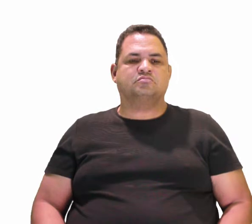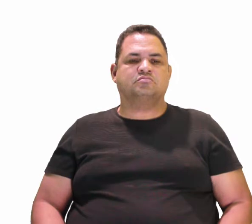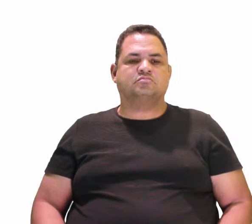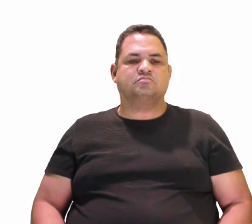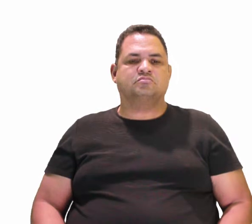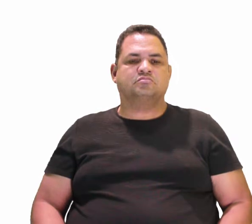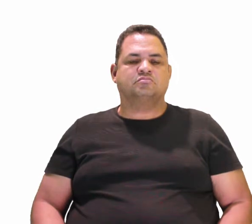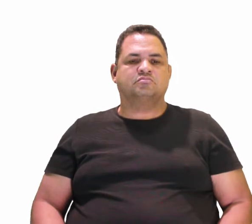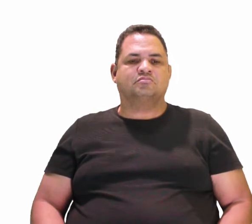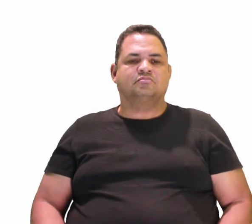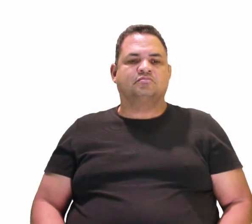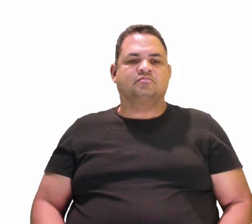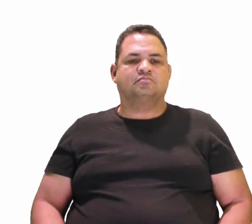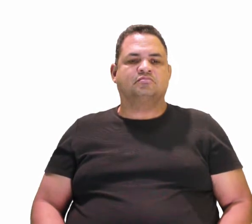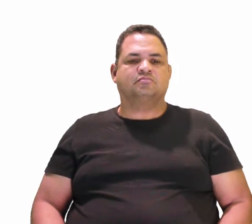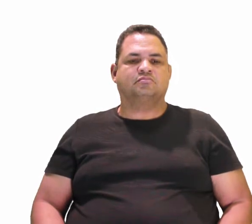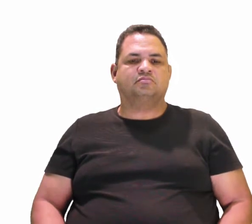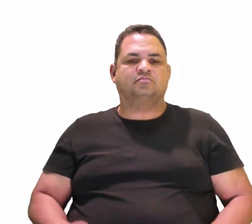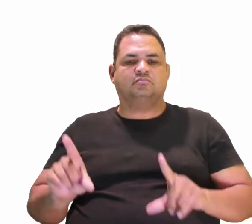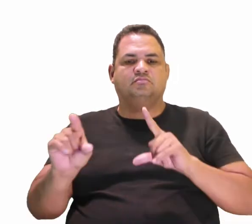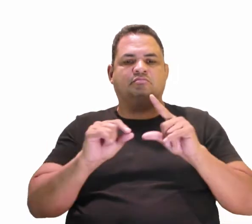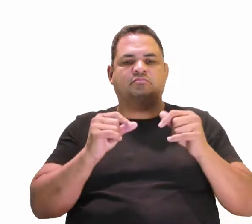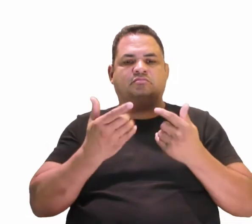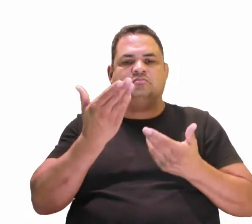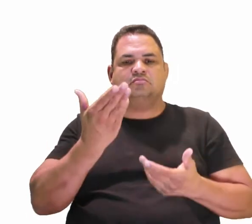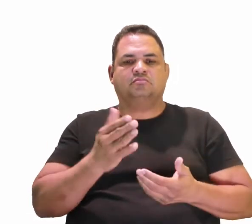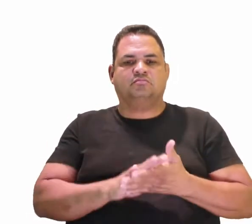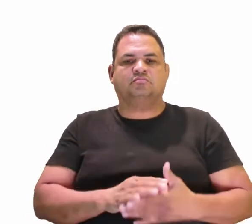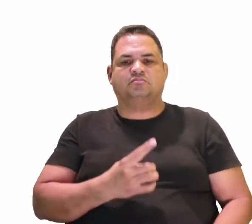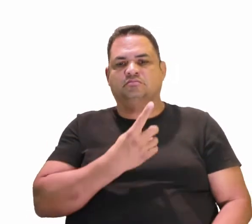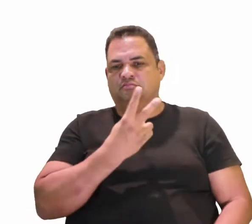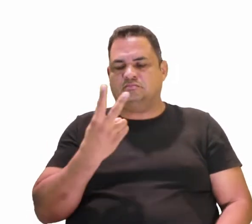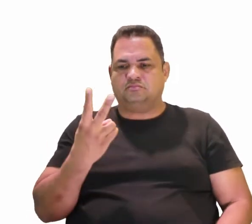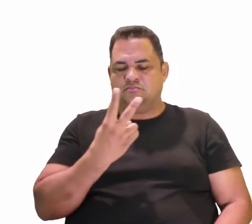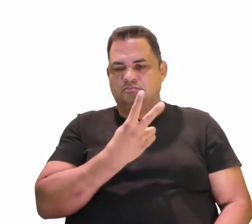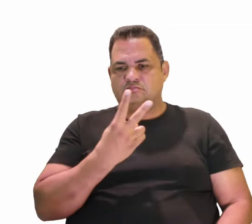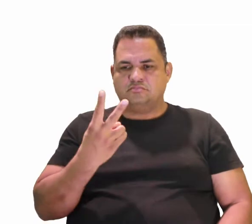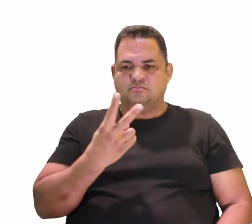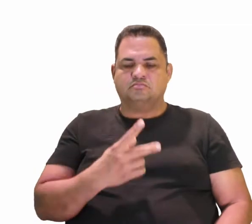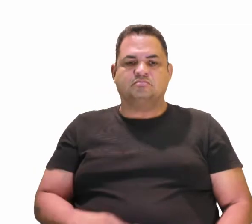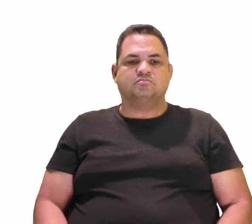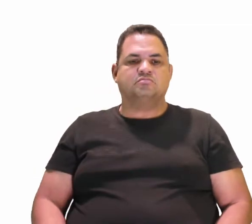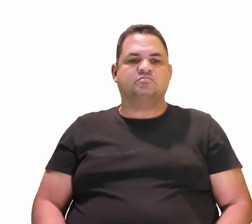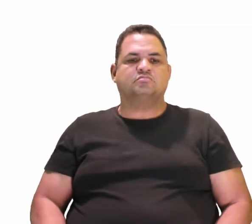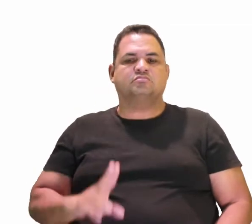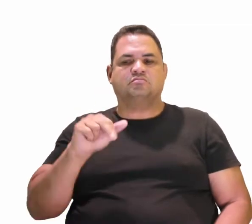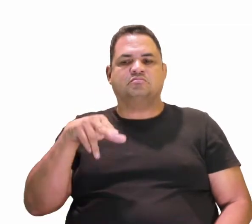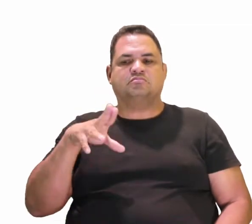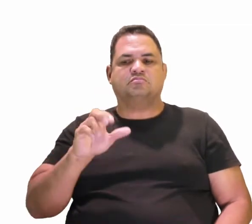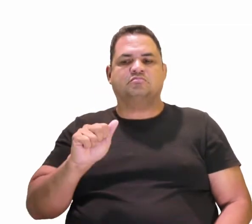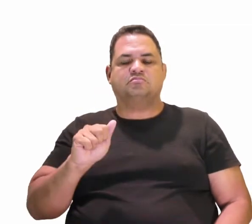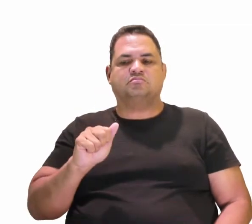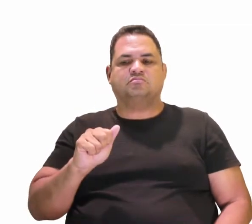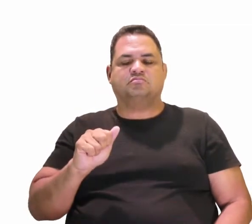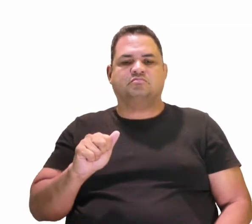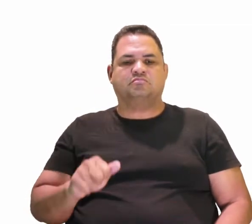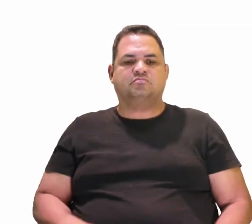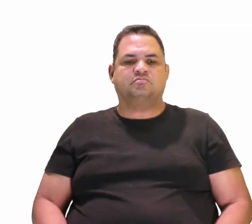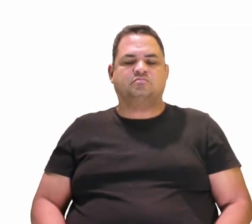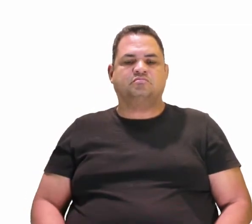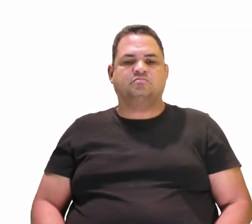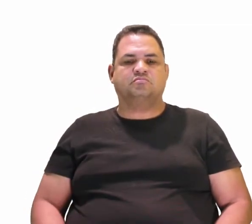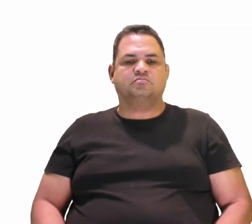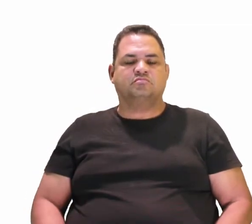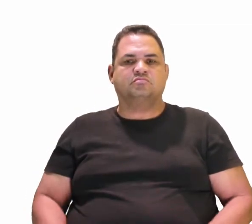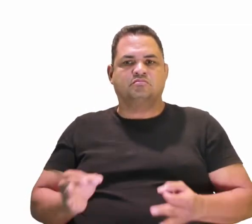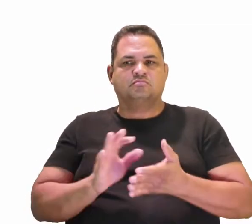hora. Então, assim, você tinha que escolher ou esse ou esse. A gente nunca vai fazer a